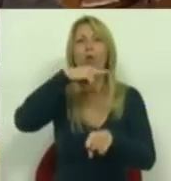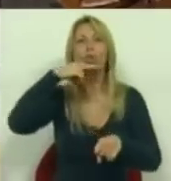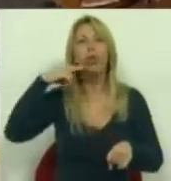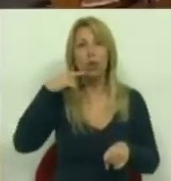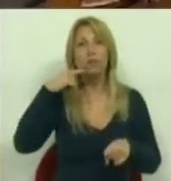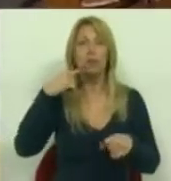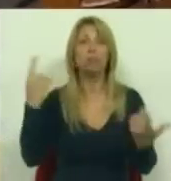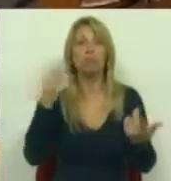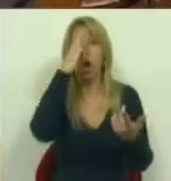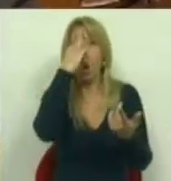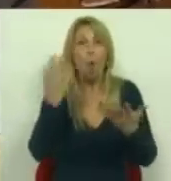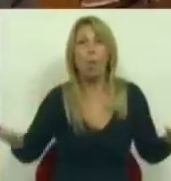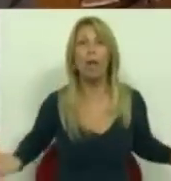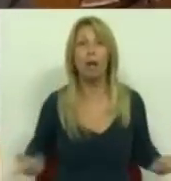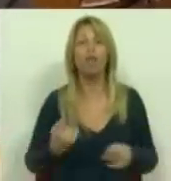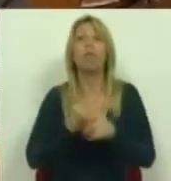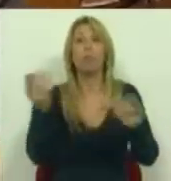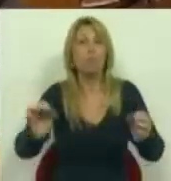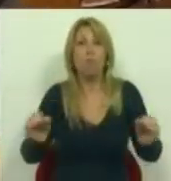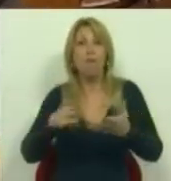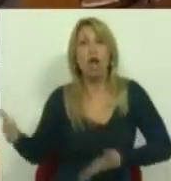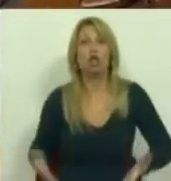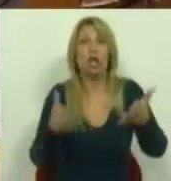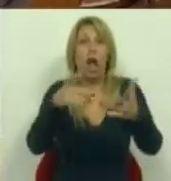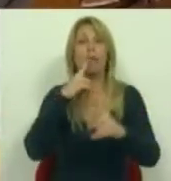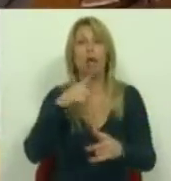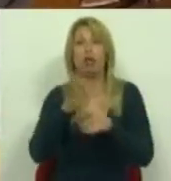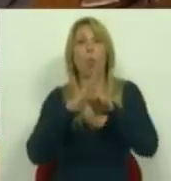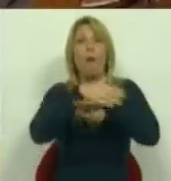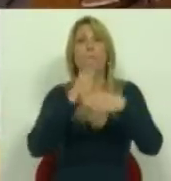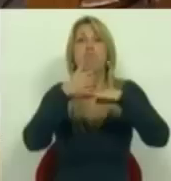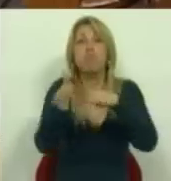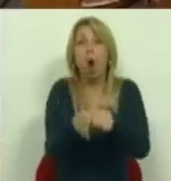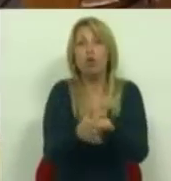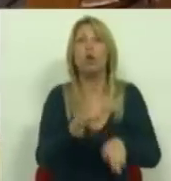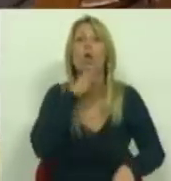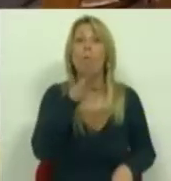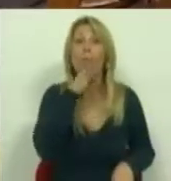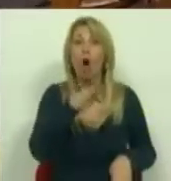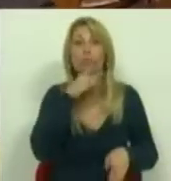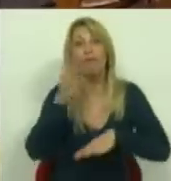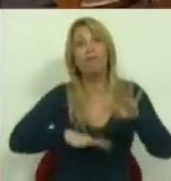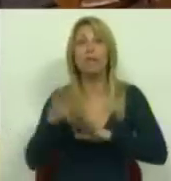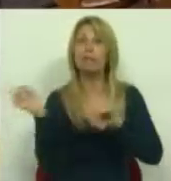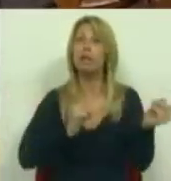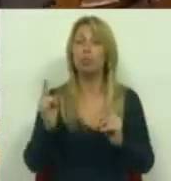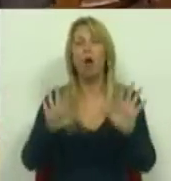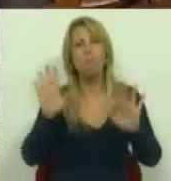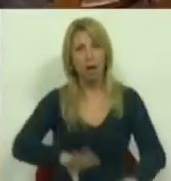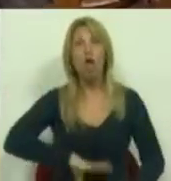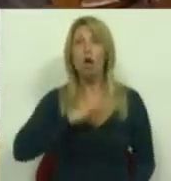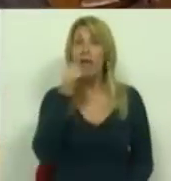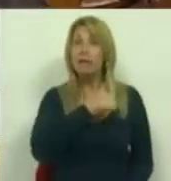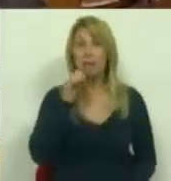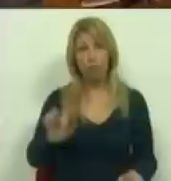estradas, portos e comboios para transportar os produtos que vende. Mas confia nos sacrifícios dos outros para que possa continuar como